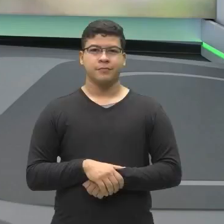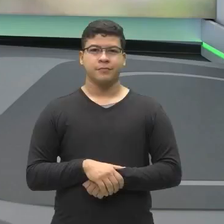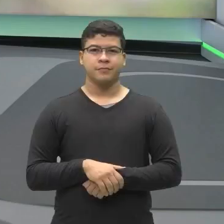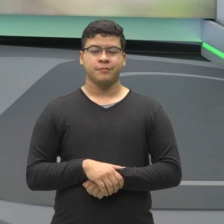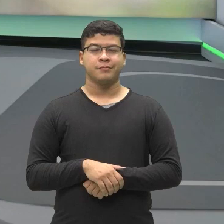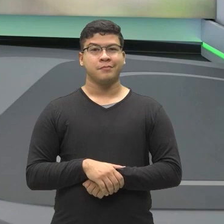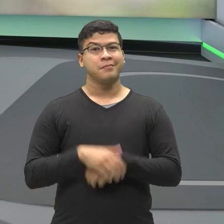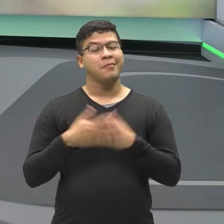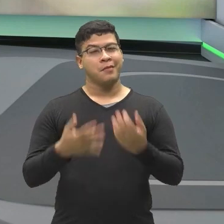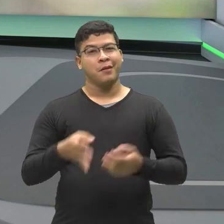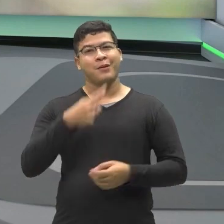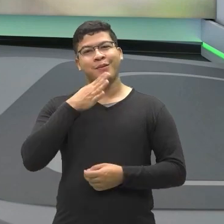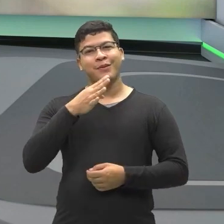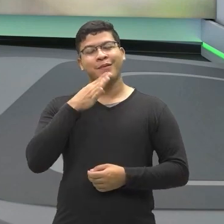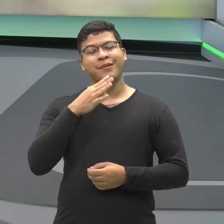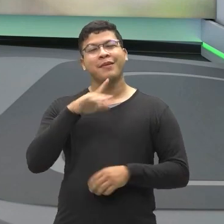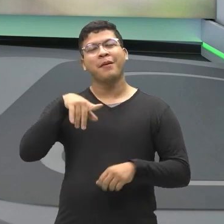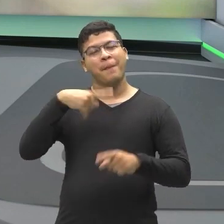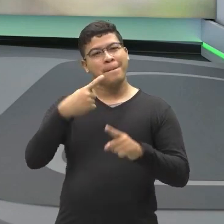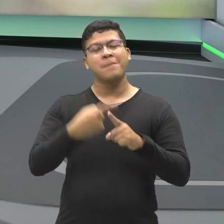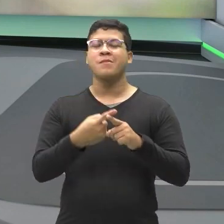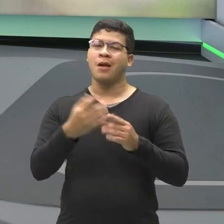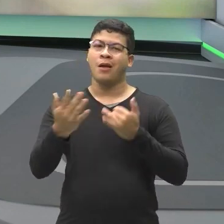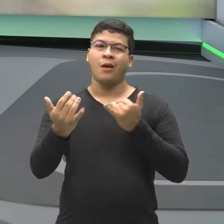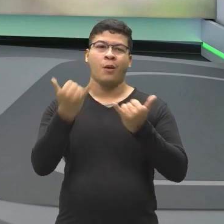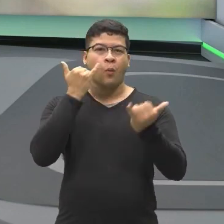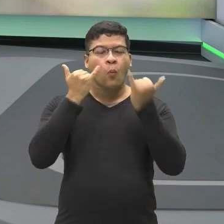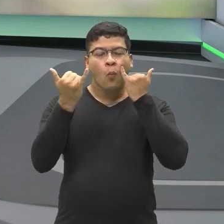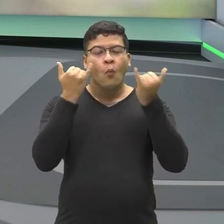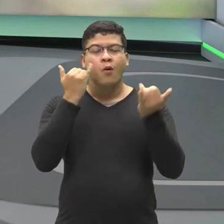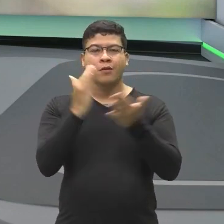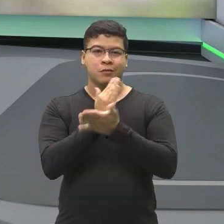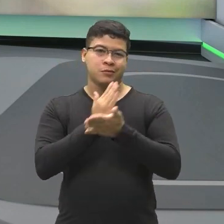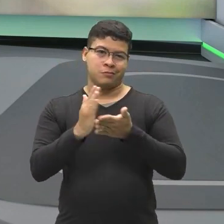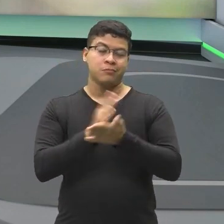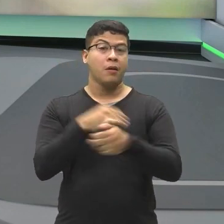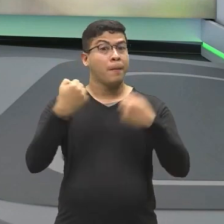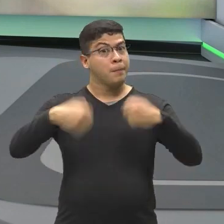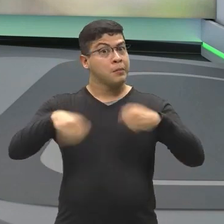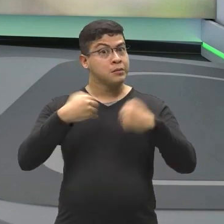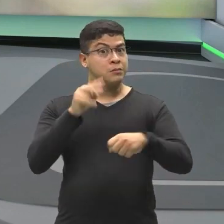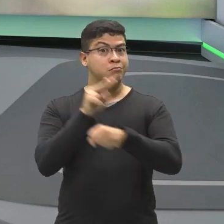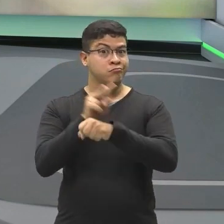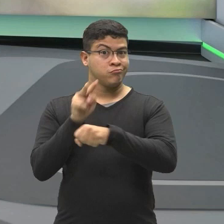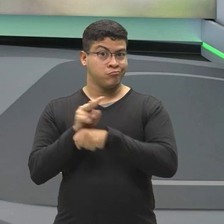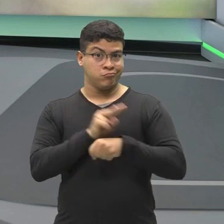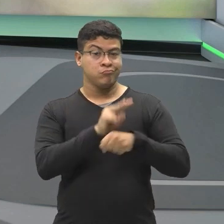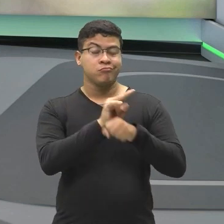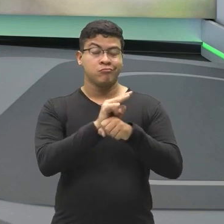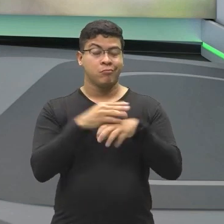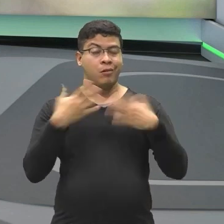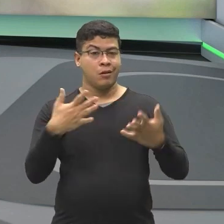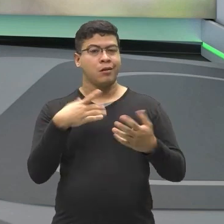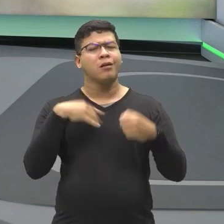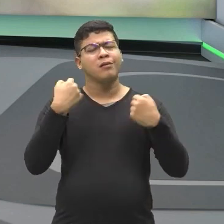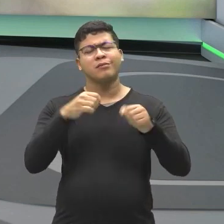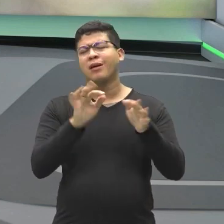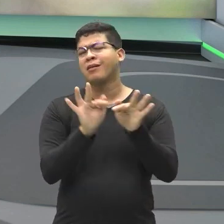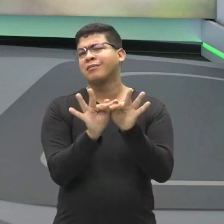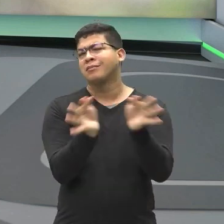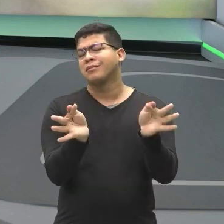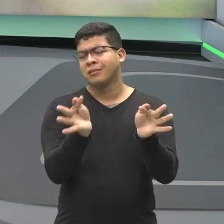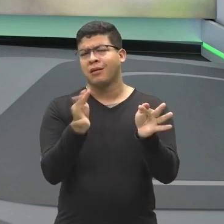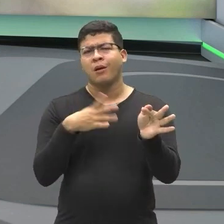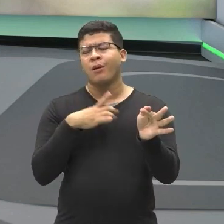Então, nós conhecemos aí mais algumas informações sobre os cuidados que nós devemos ter e nós vimos que são cuidados simples,